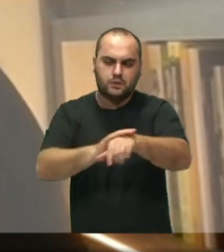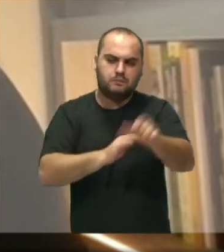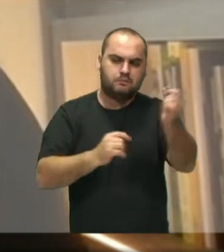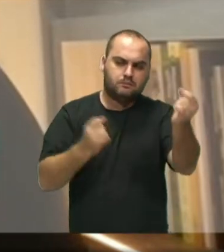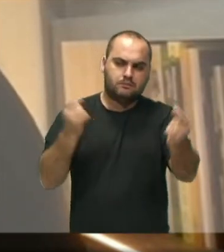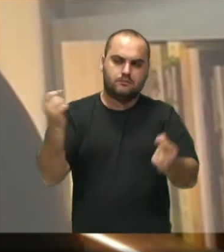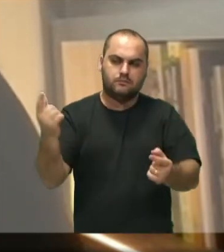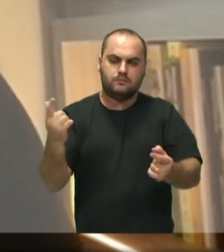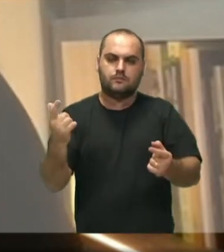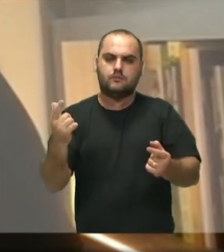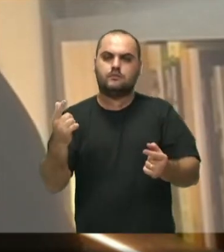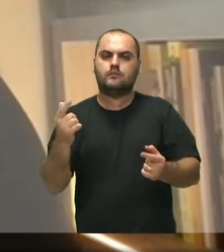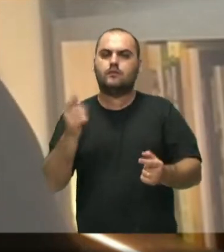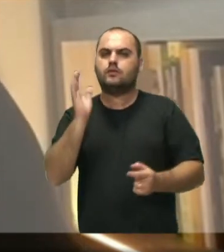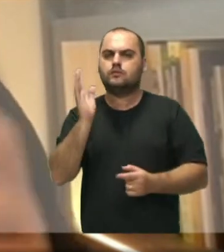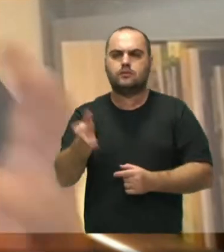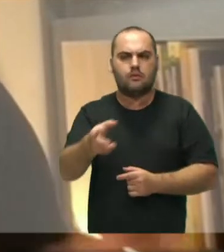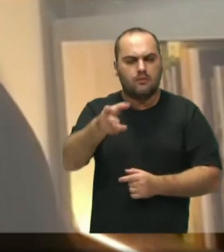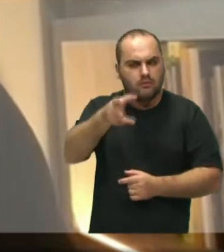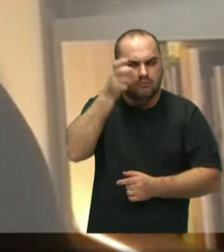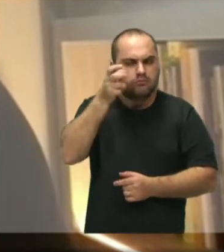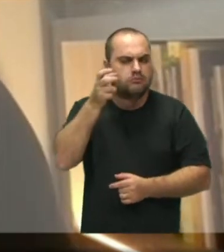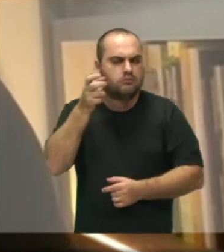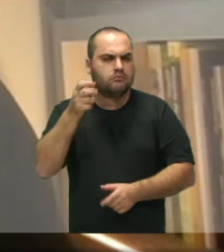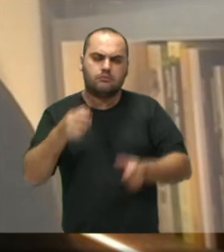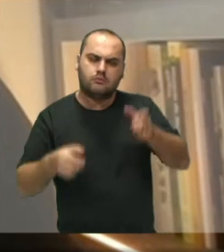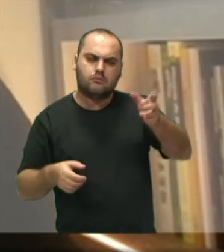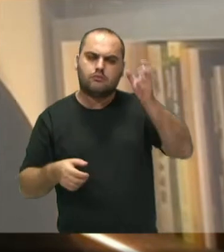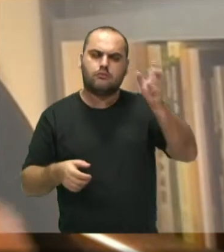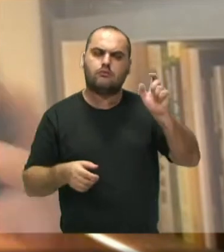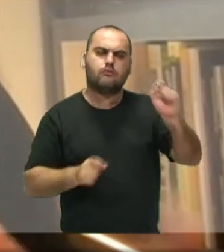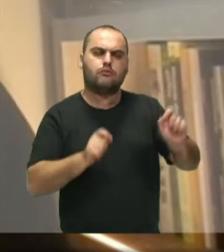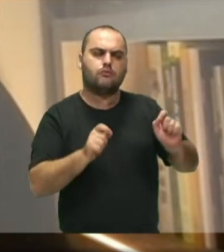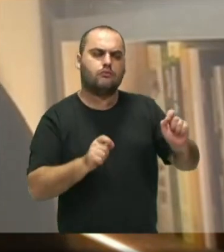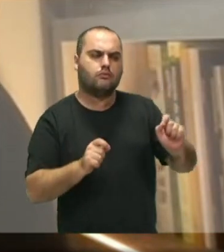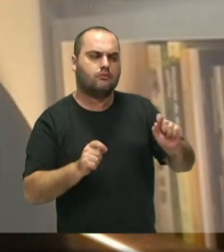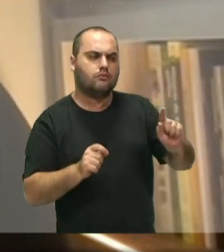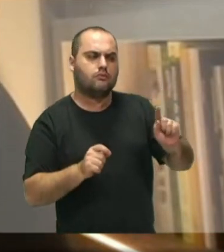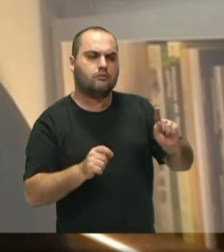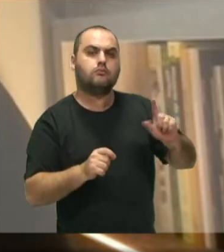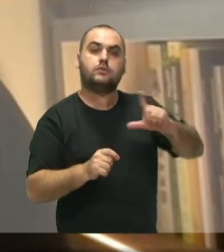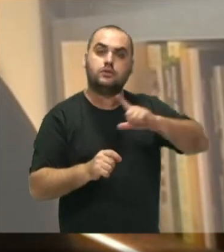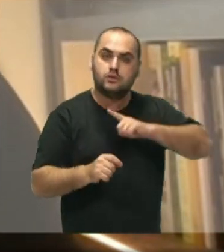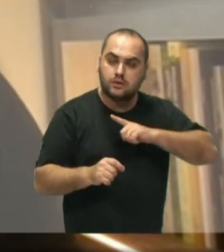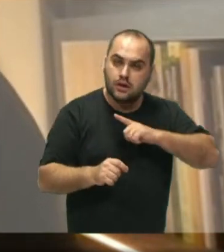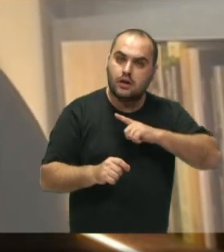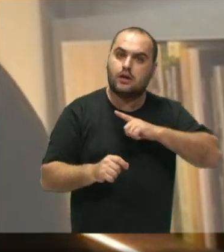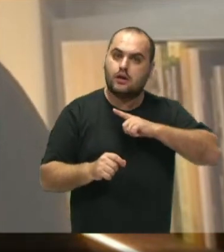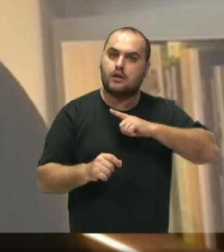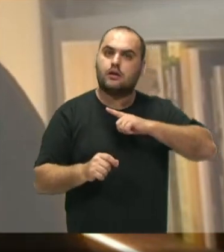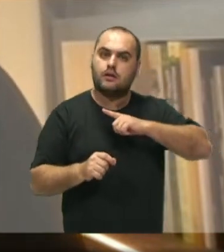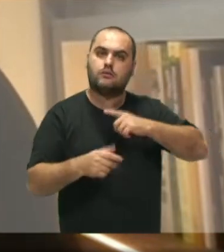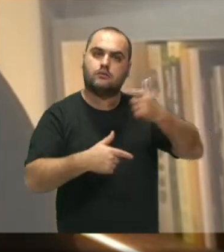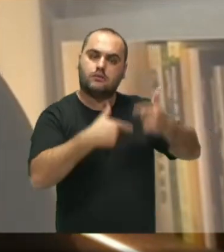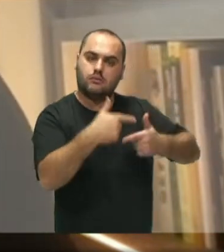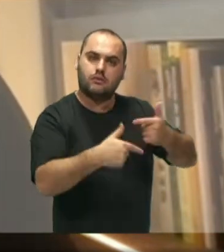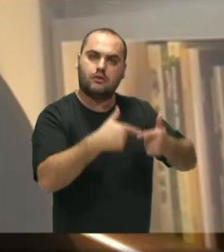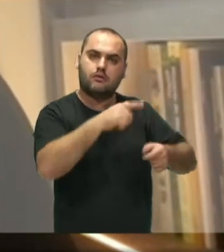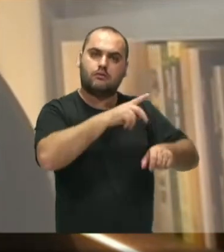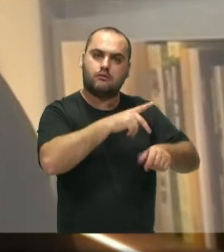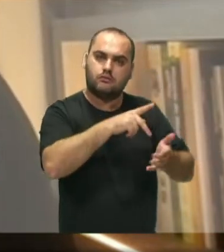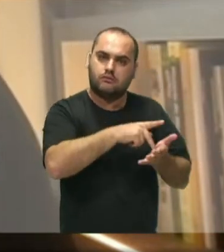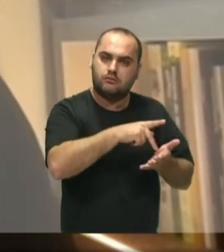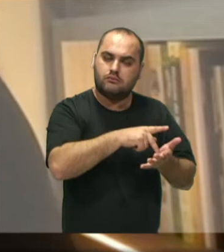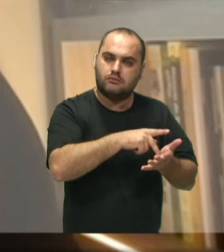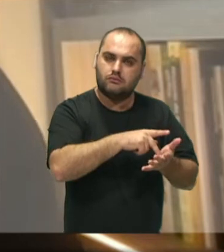tu começa a ficar atento a observar verificar que existe sim uma demanda e assim foi esse processo